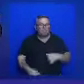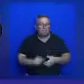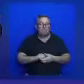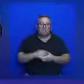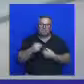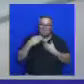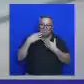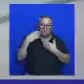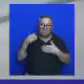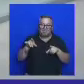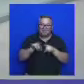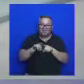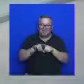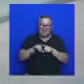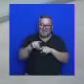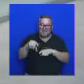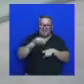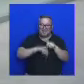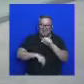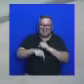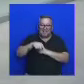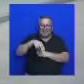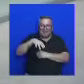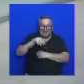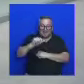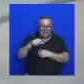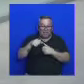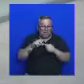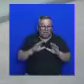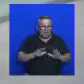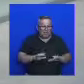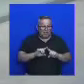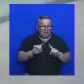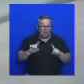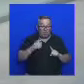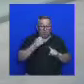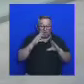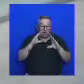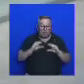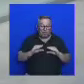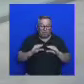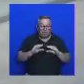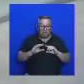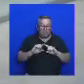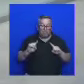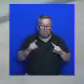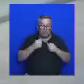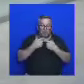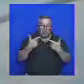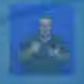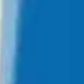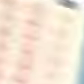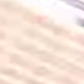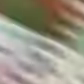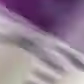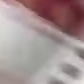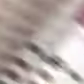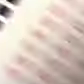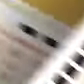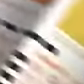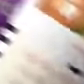confirmo. Muito obrigada. Esse foi o sorteio da Kiana. Eu vou ficando por aqui. Uma boa noite e boa sorte.